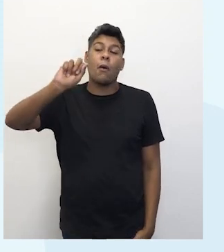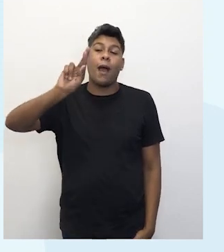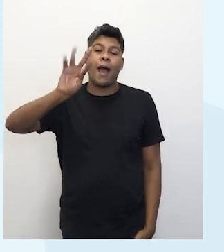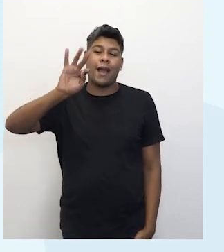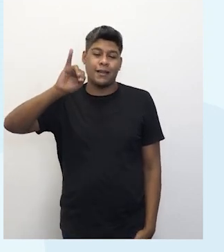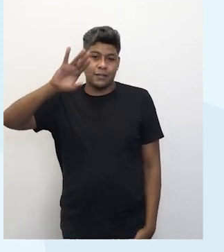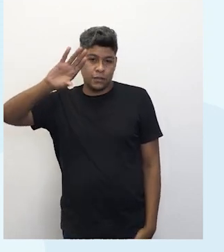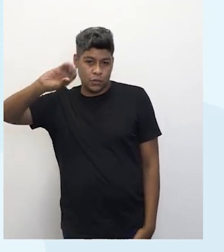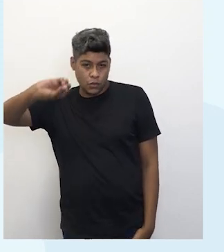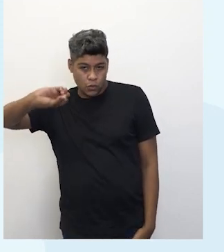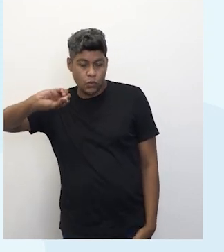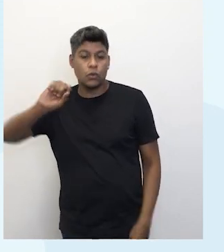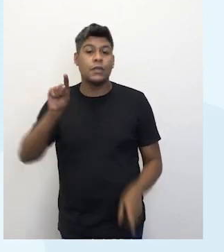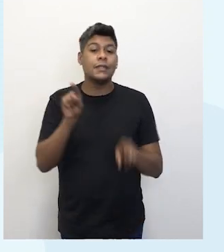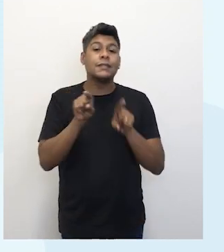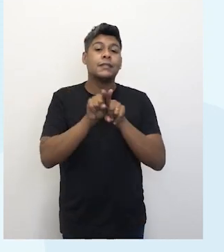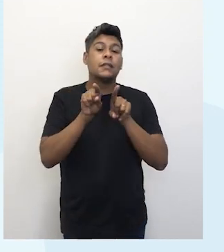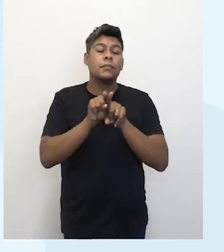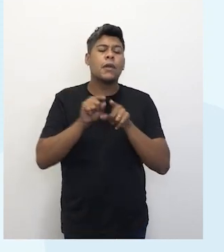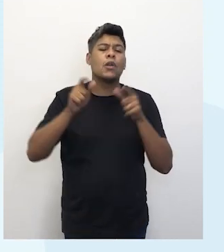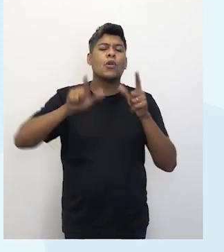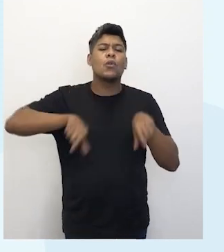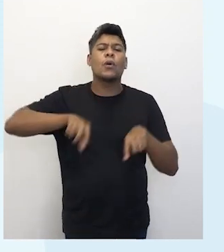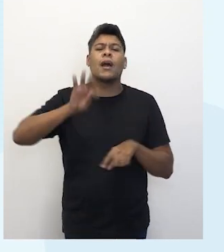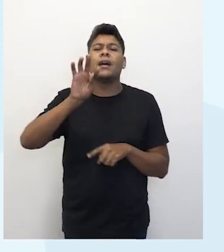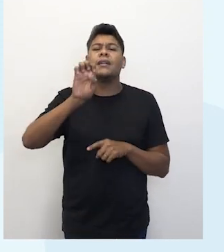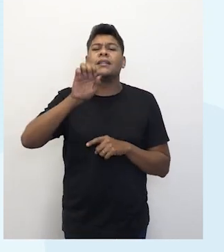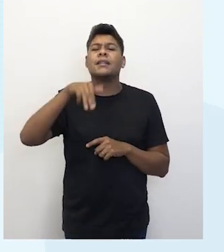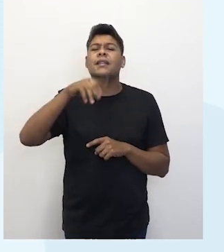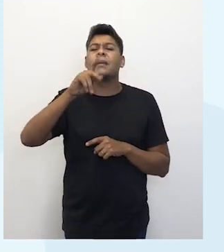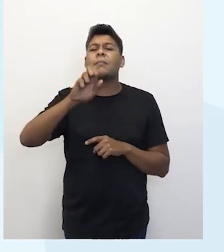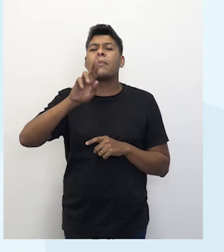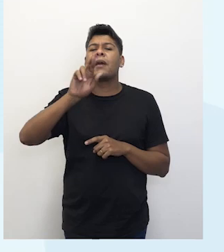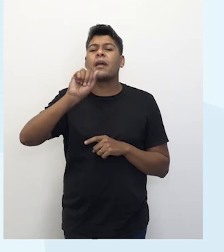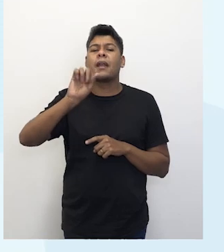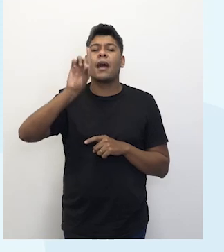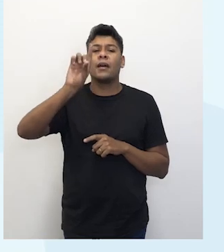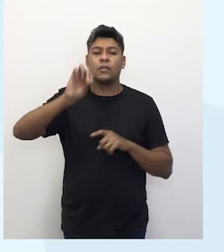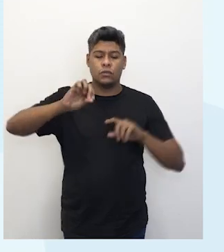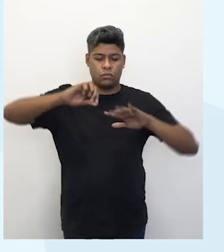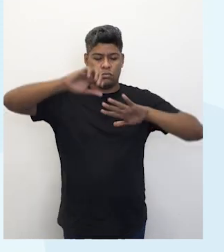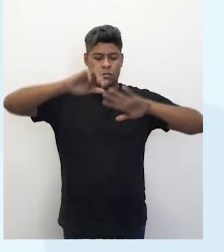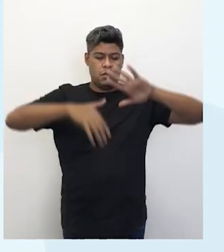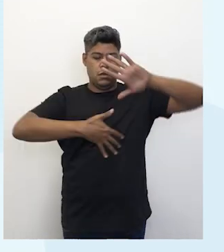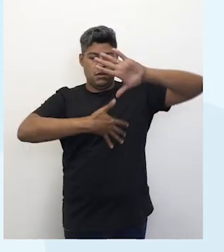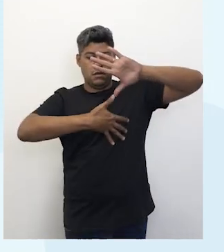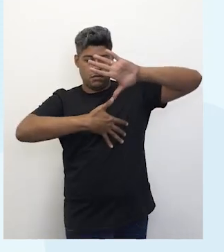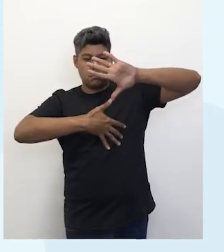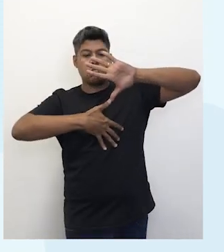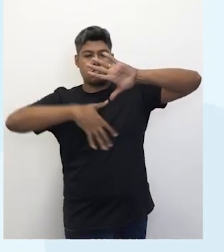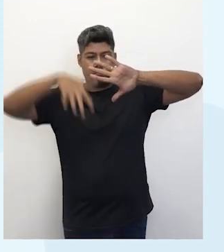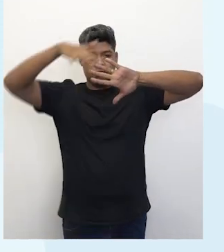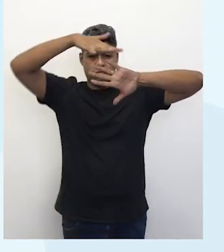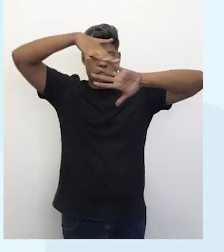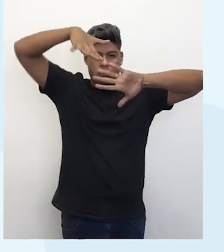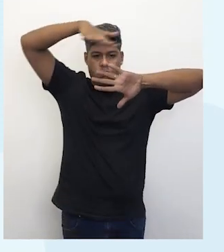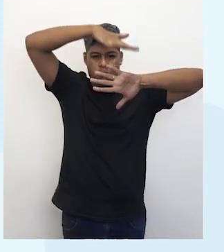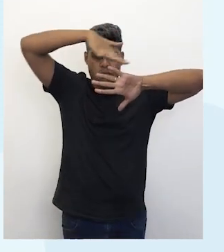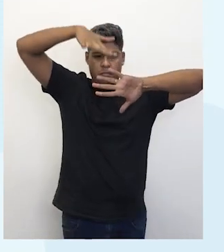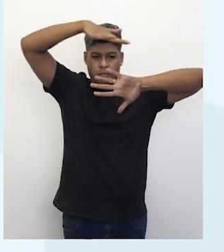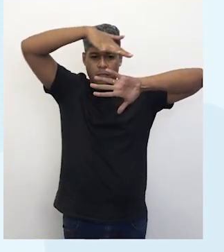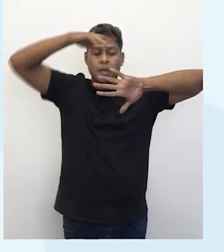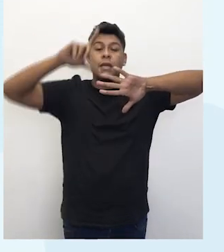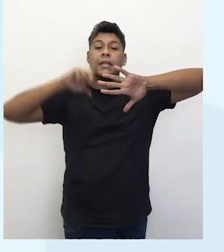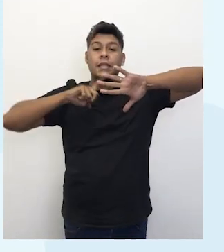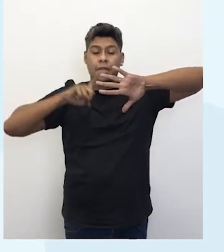na zonas temperadas que são aquelas zonas que estão entre o círculo Polar né o circo os círculos polares Oi e a